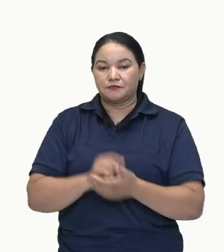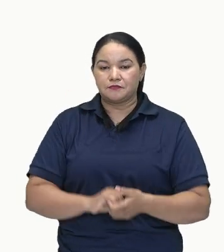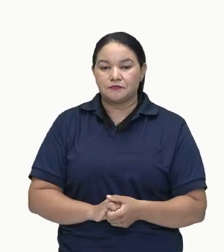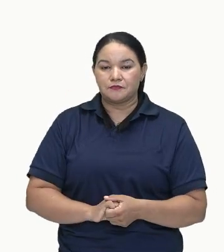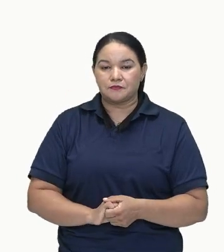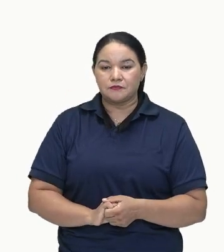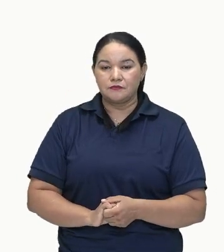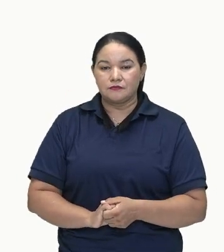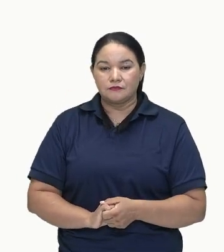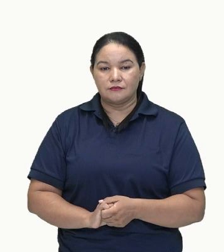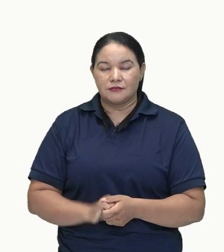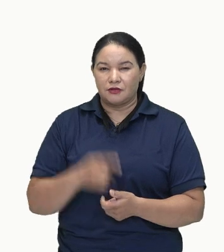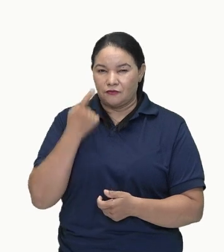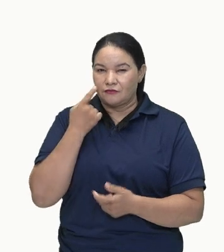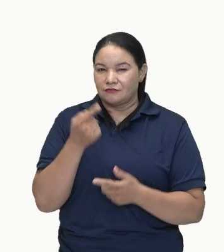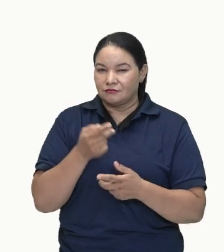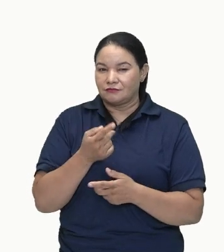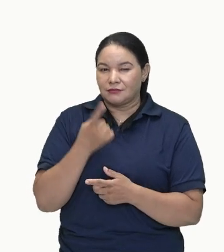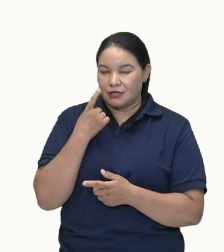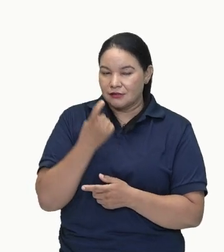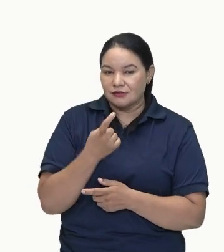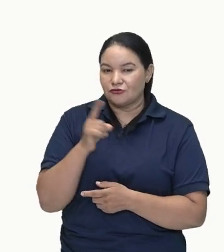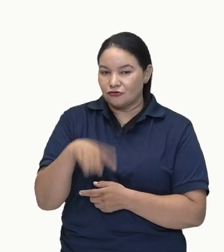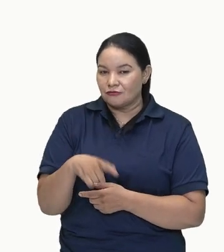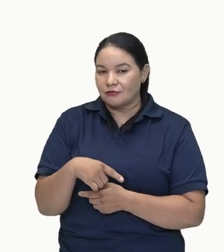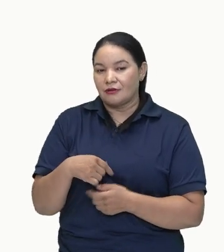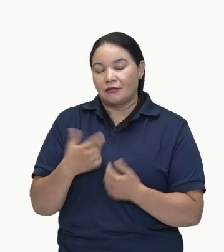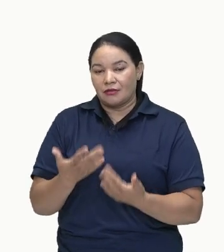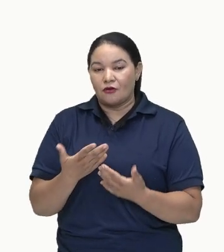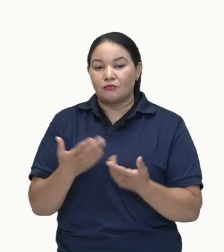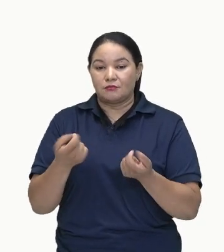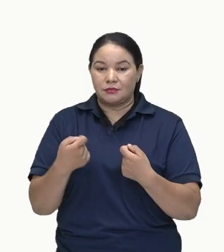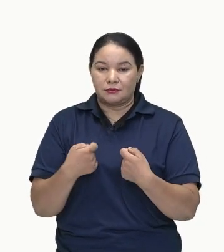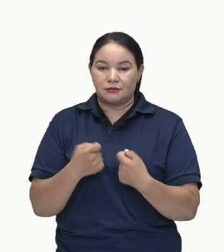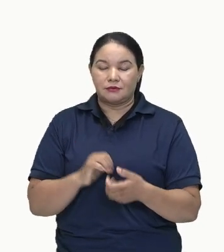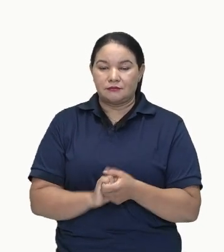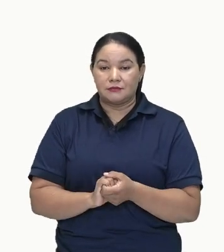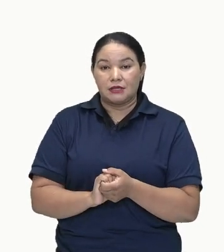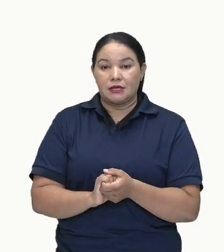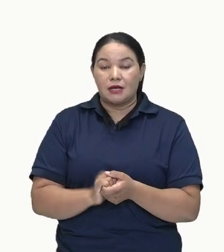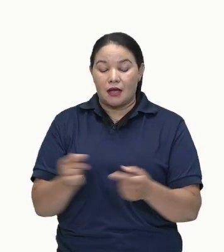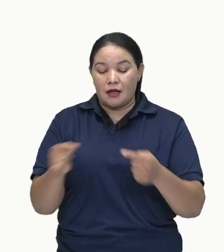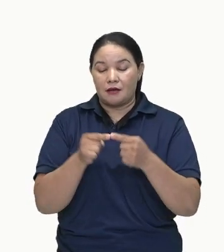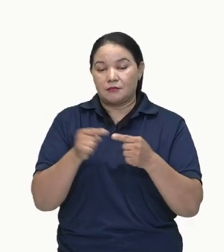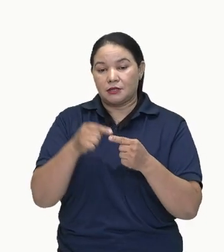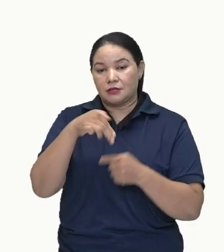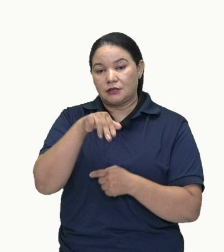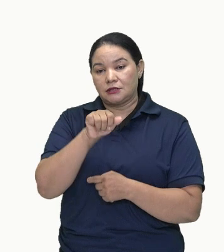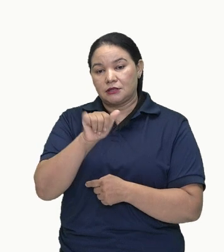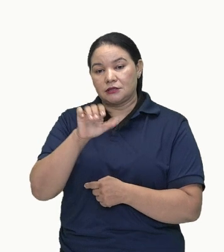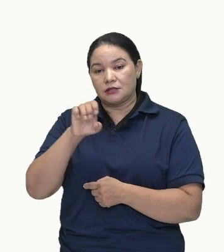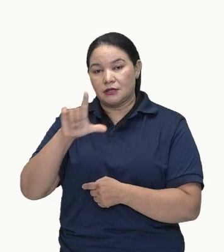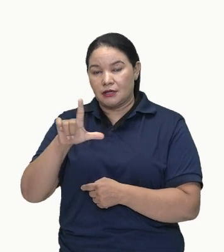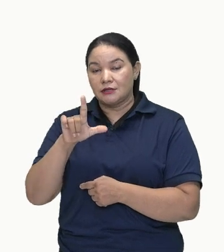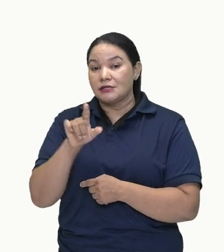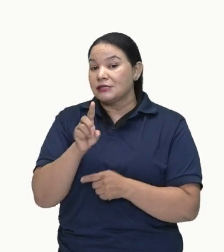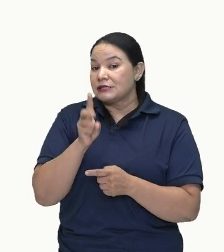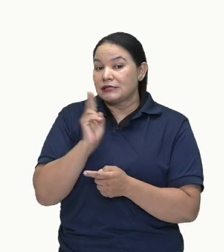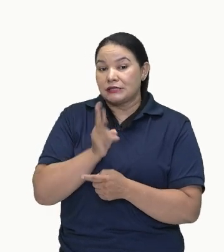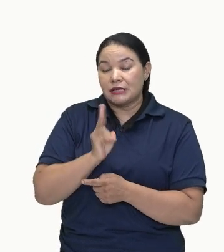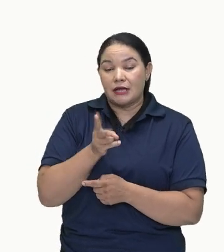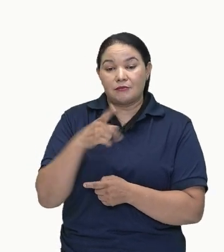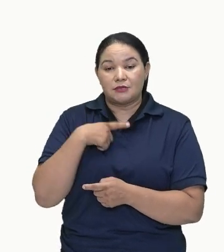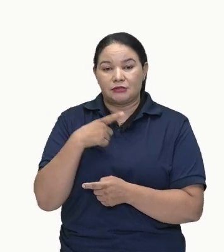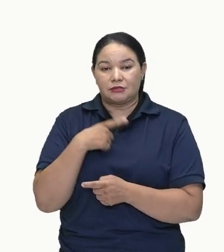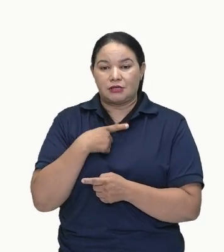bem interessante, viu? Como exemplificado com cloreto de sódio, que tem sempre a mesma composição